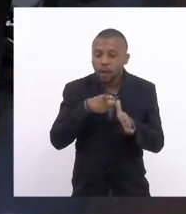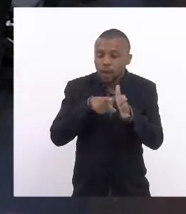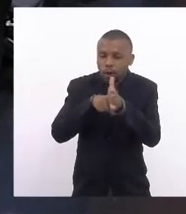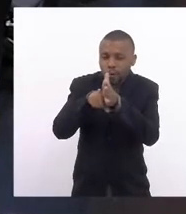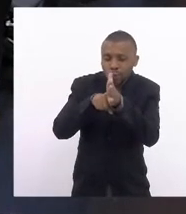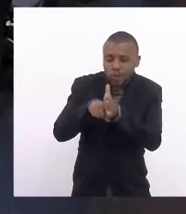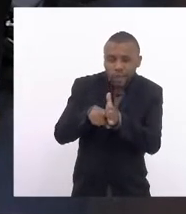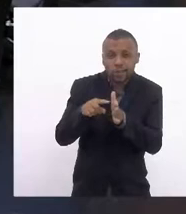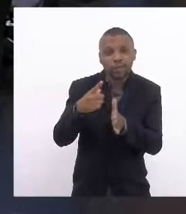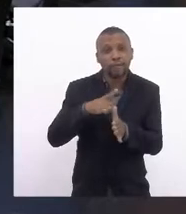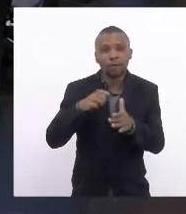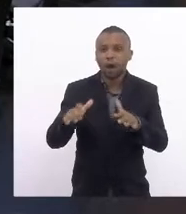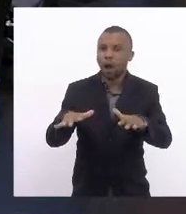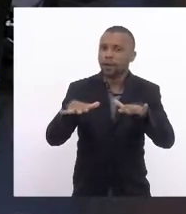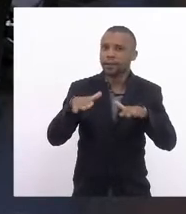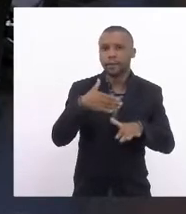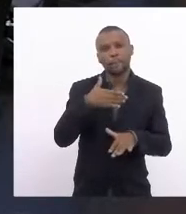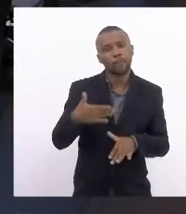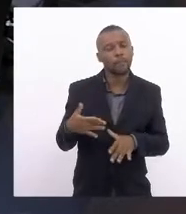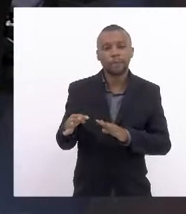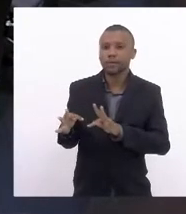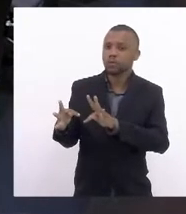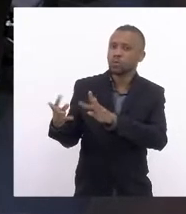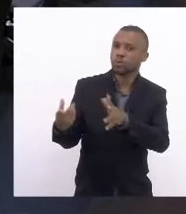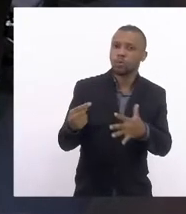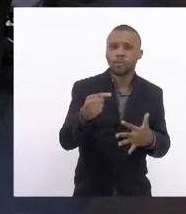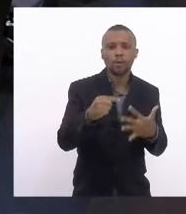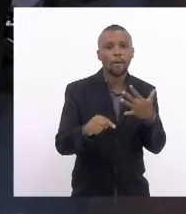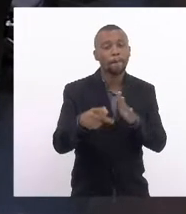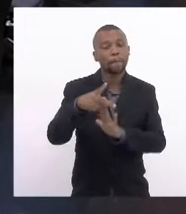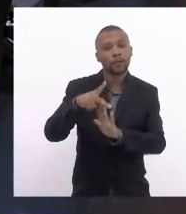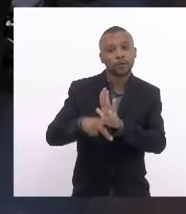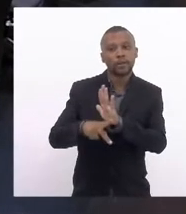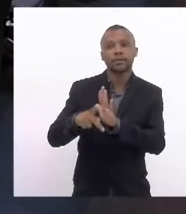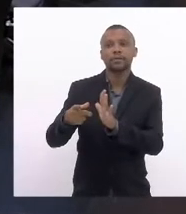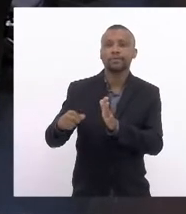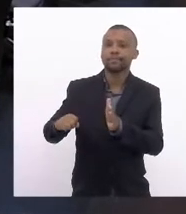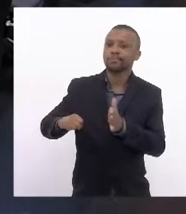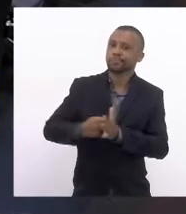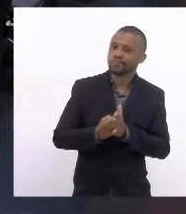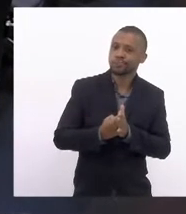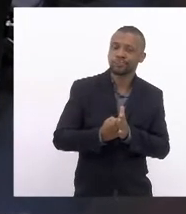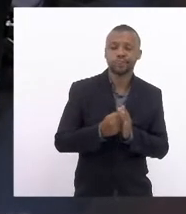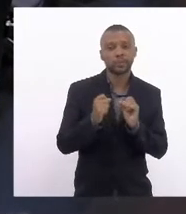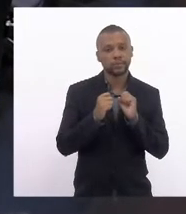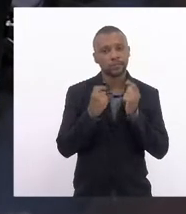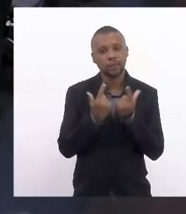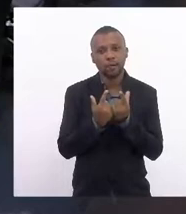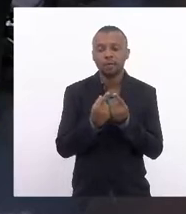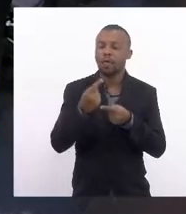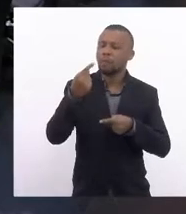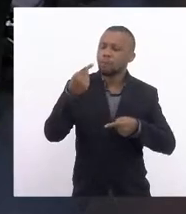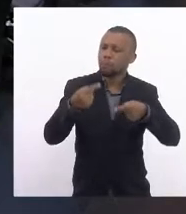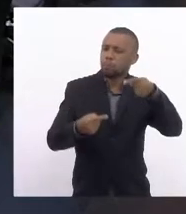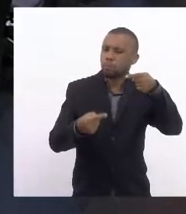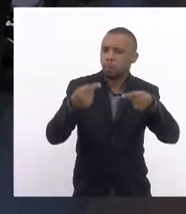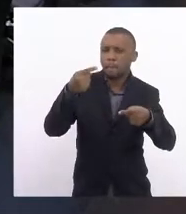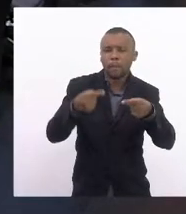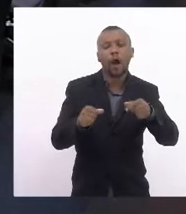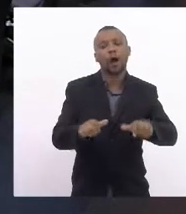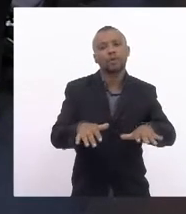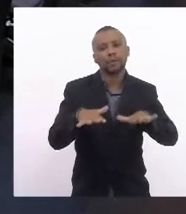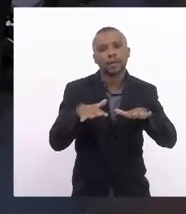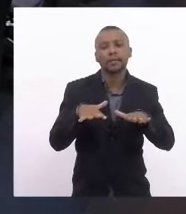faz audiência pública para tudo. Muitos projetos são congelados nessa casa por conta de excessivas, ao meu ver, muitas vezes, audiências